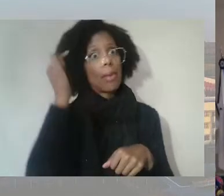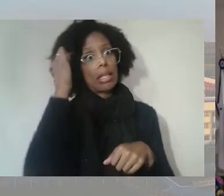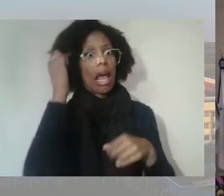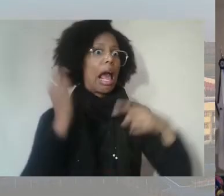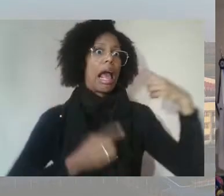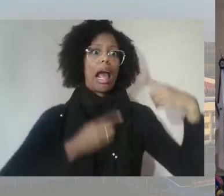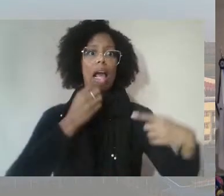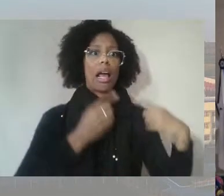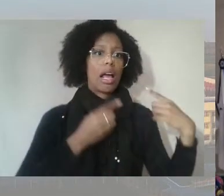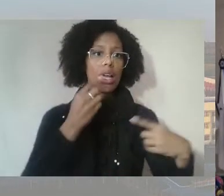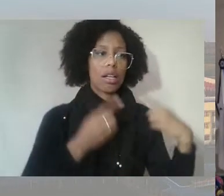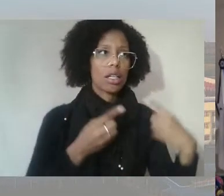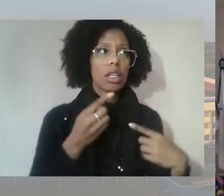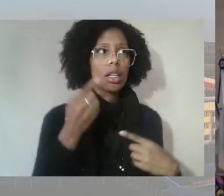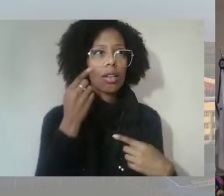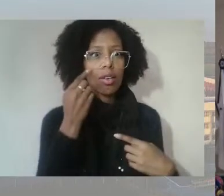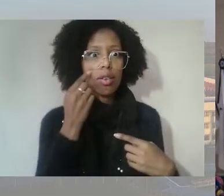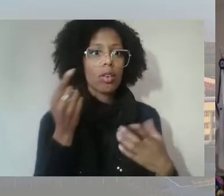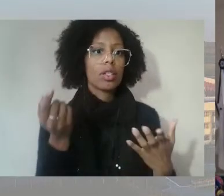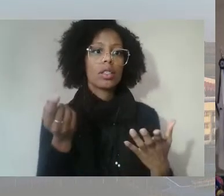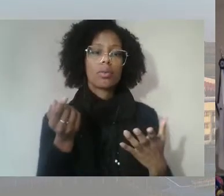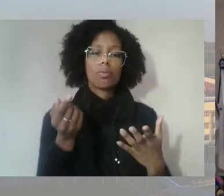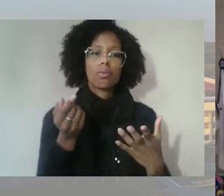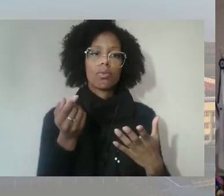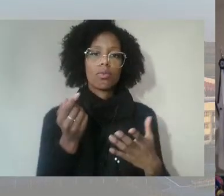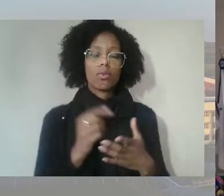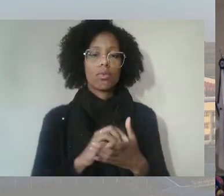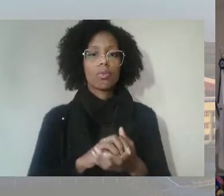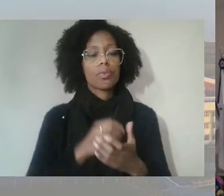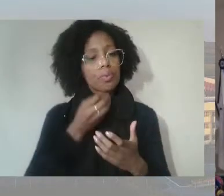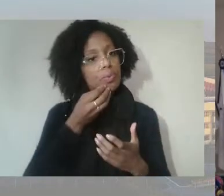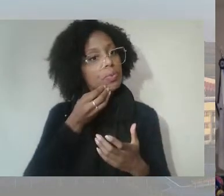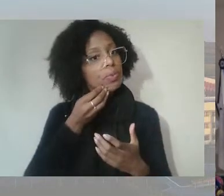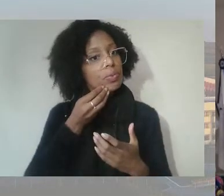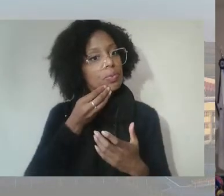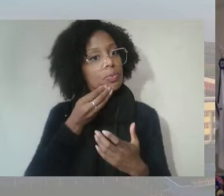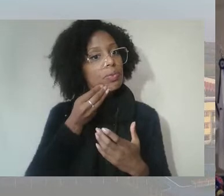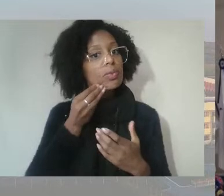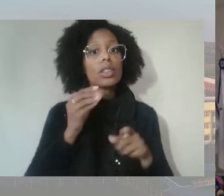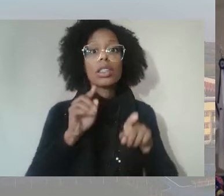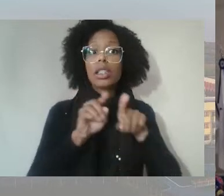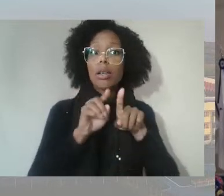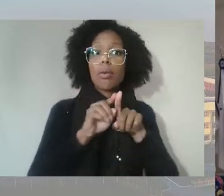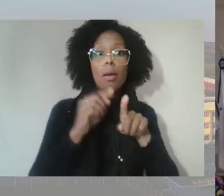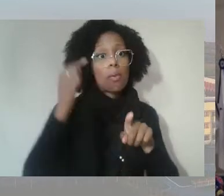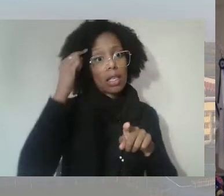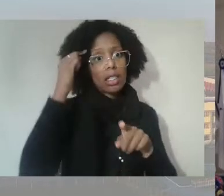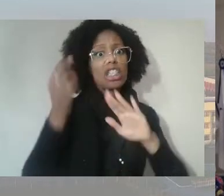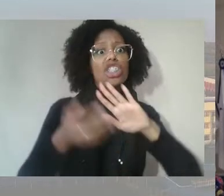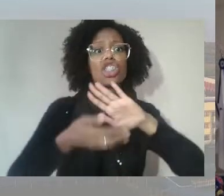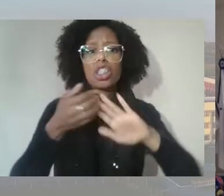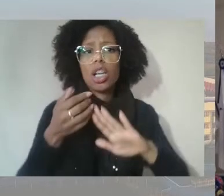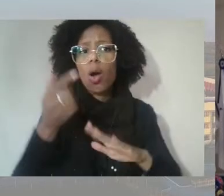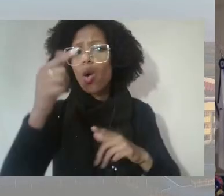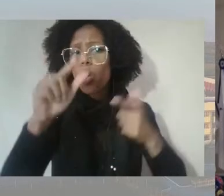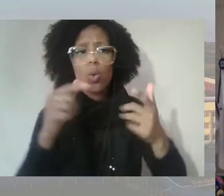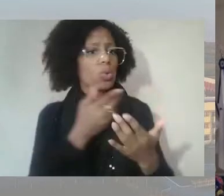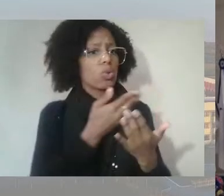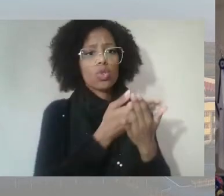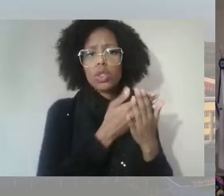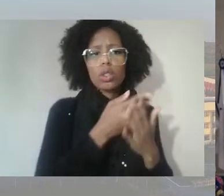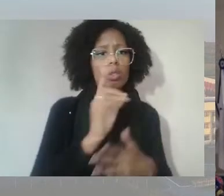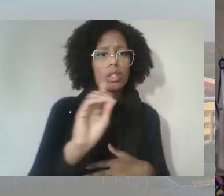a legitimidade das reivindicações e nem está tirando a legitimidade do movimento estudantil. Só